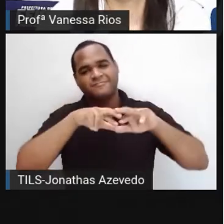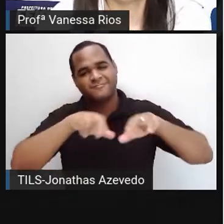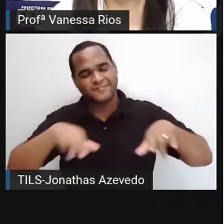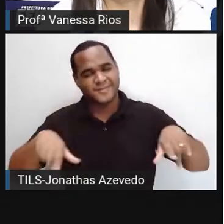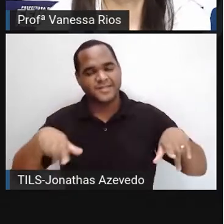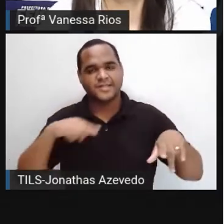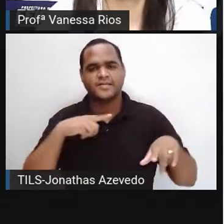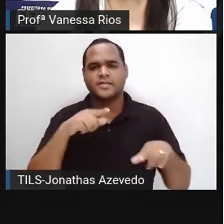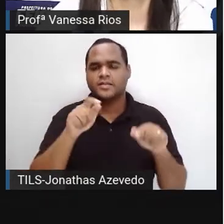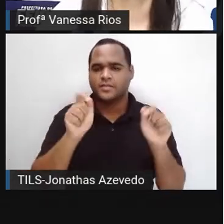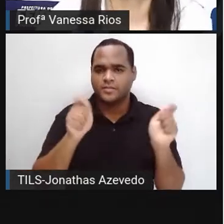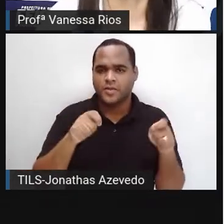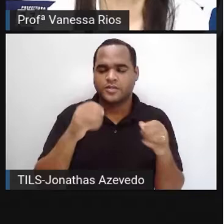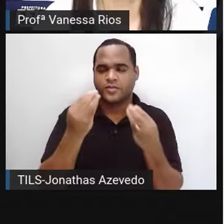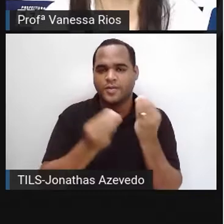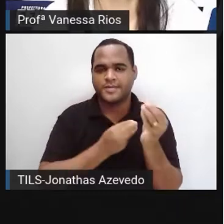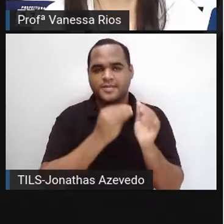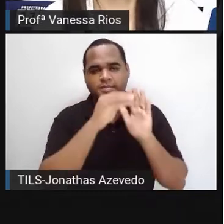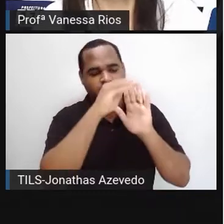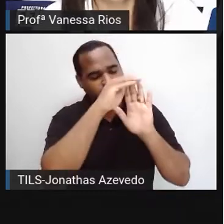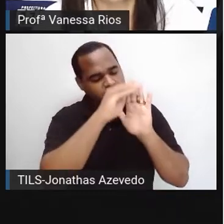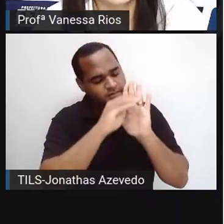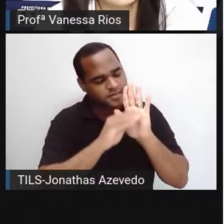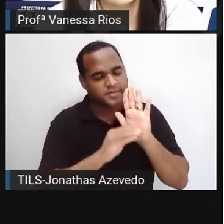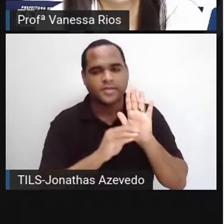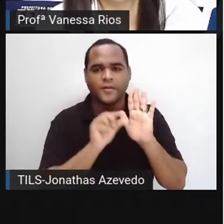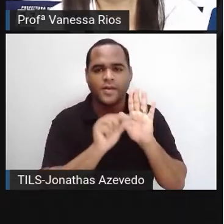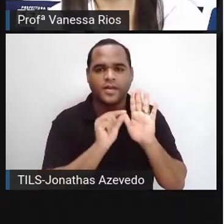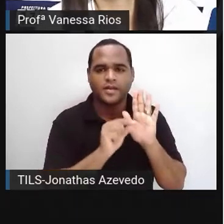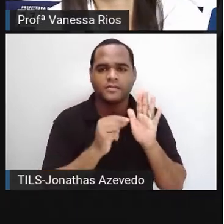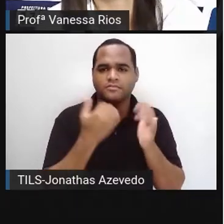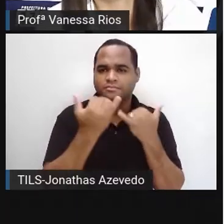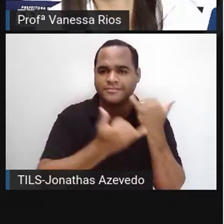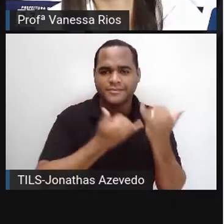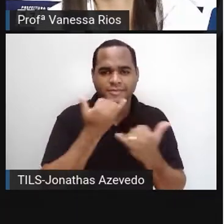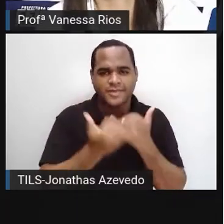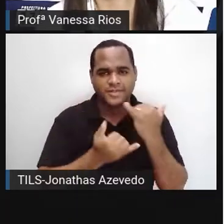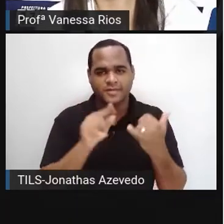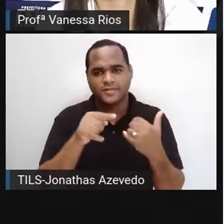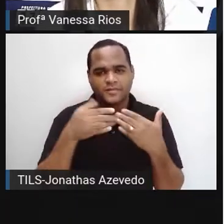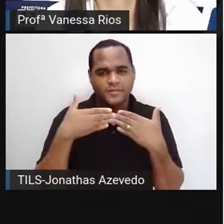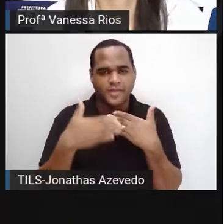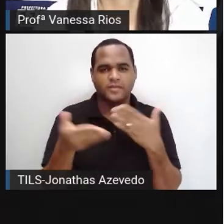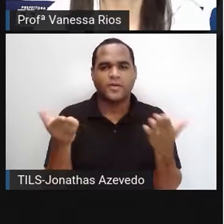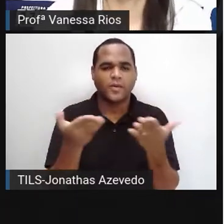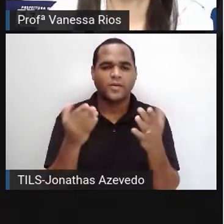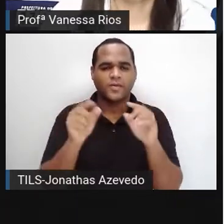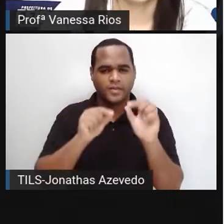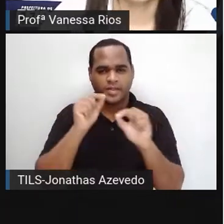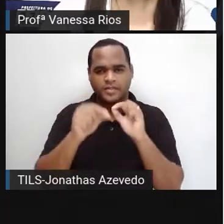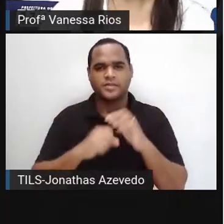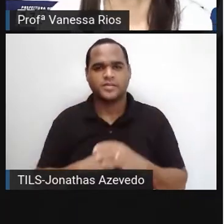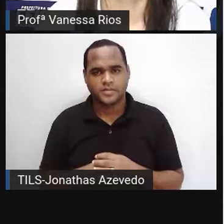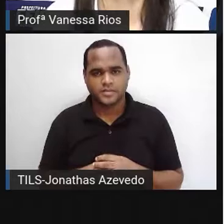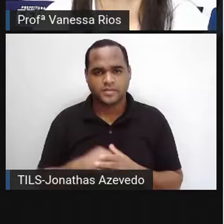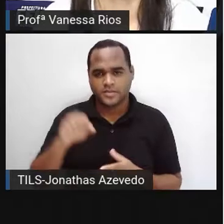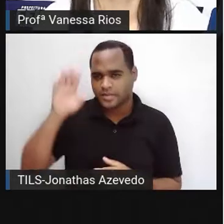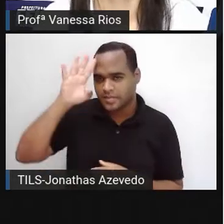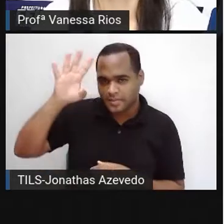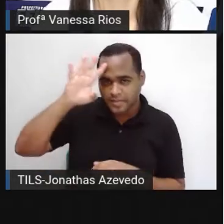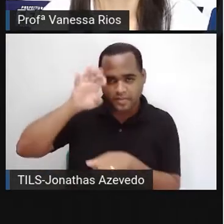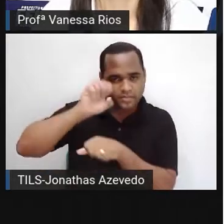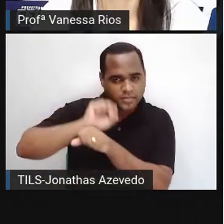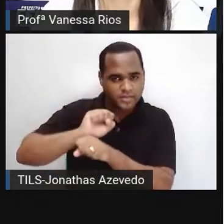começassem a estabelecer uma lista, já pensar nas brincadeiras que vocês desenvolveriam neste momento. Vocês já pararam aí para